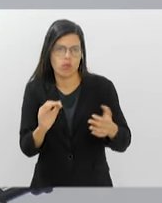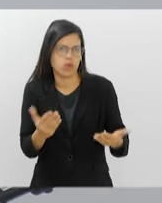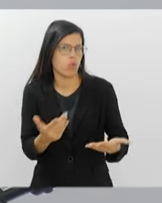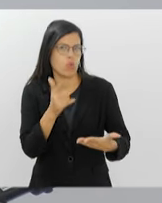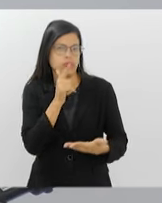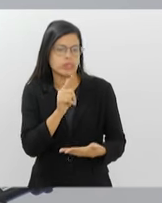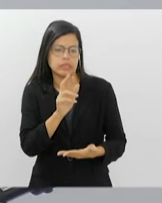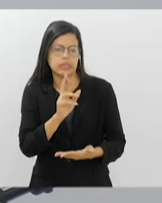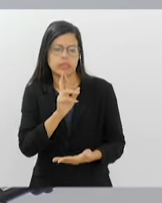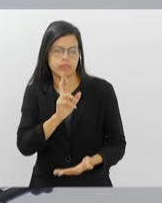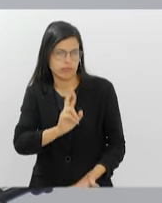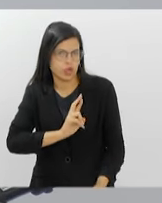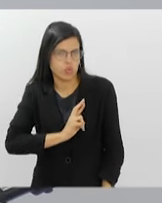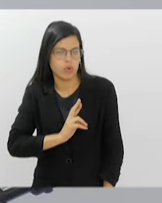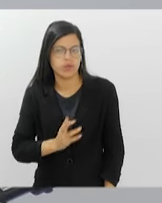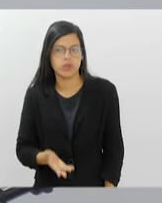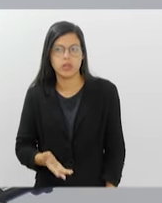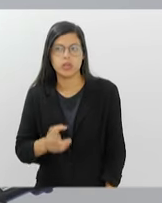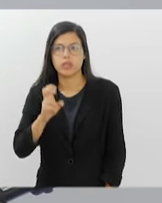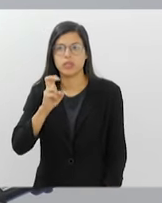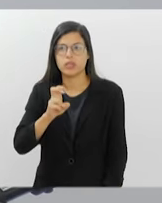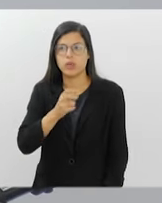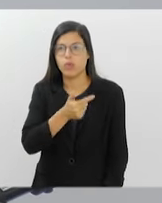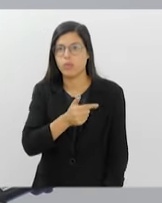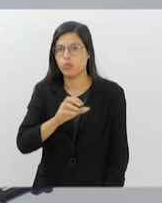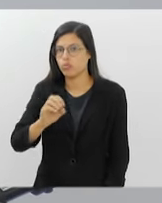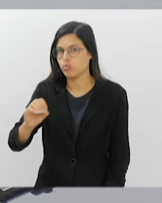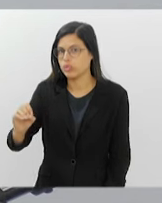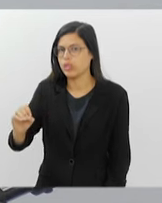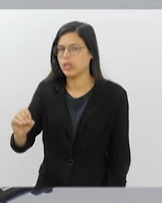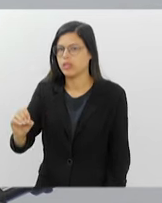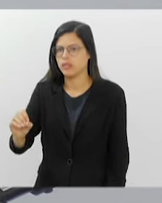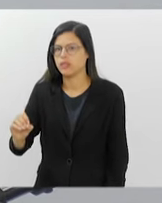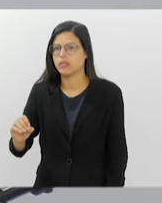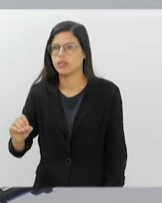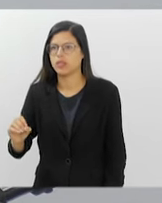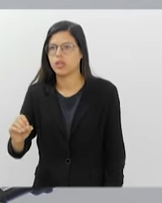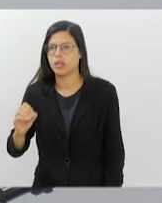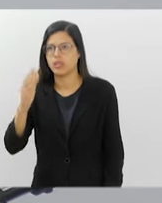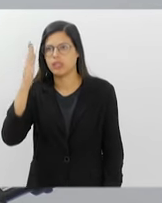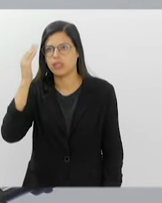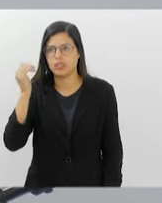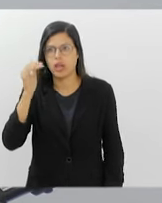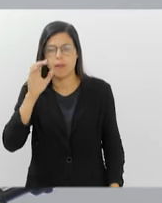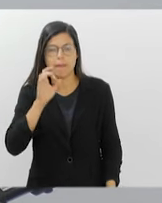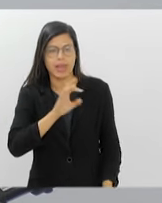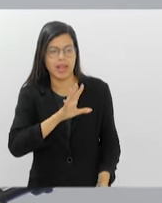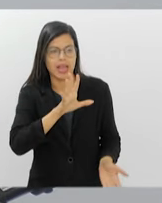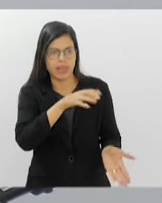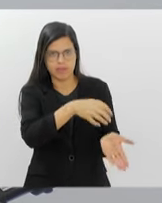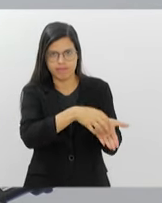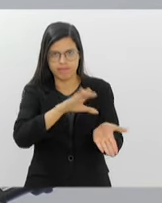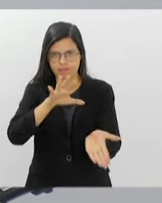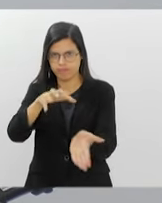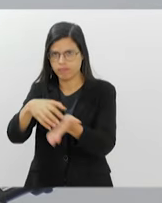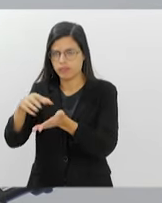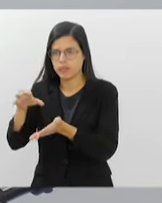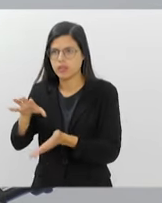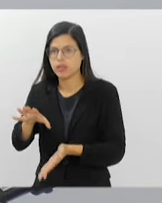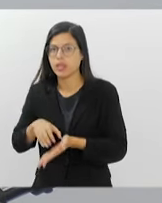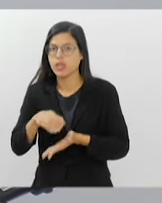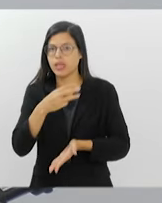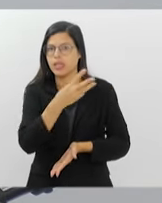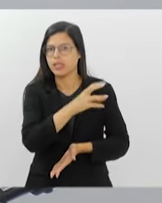essa pergunta 5200 homens a gente sabe que em média cada Batalhão da Polícia Militar tem lá 300